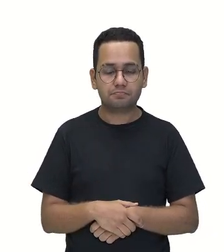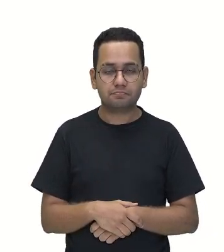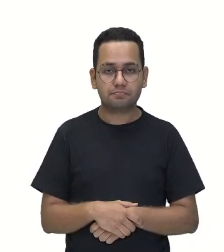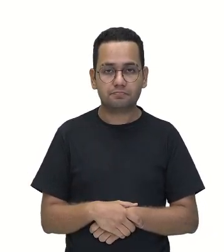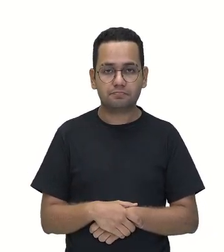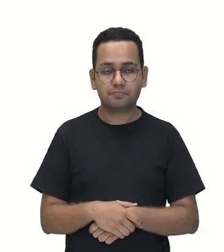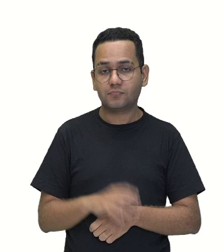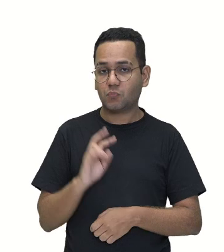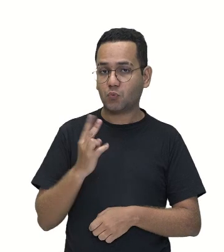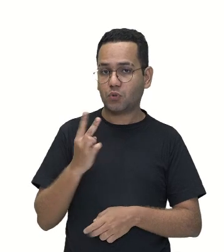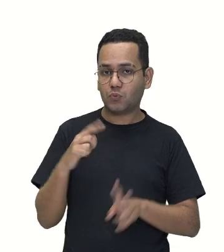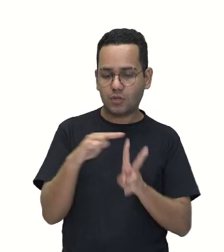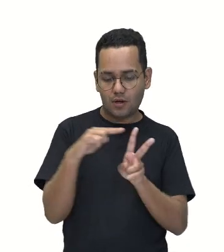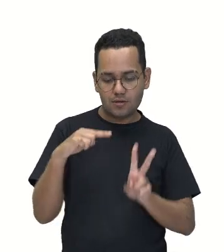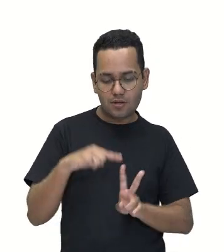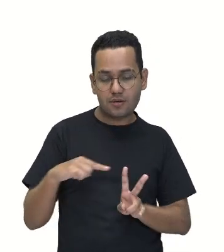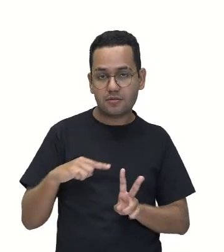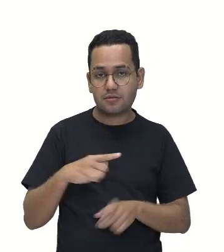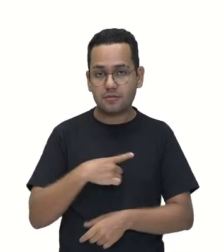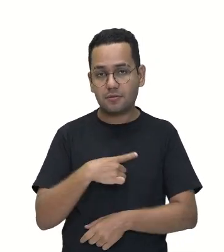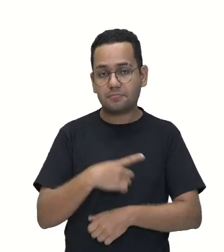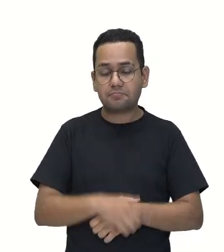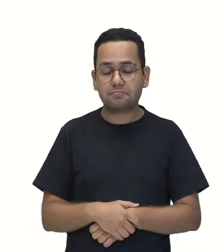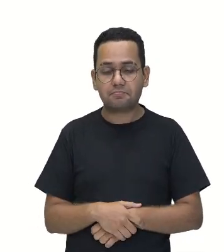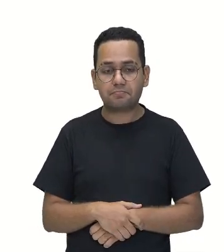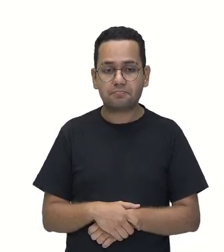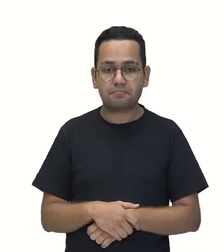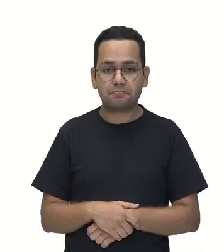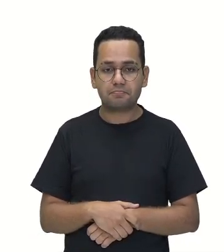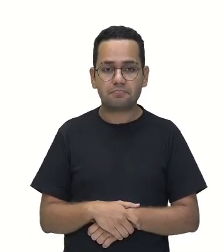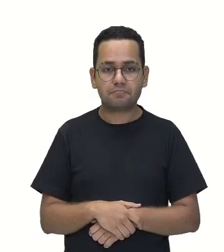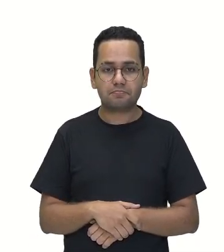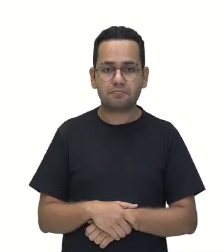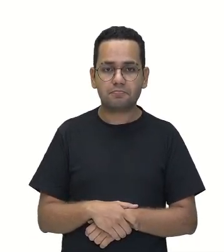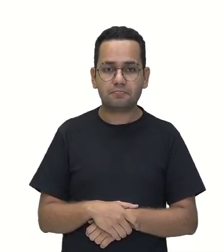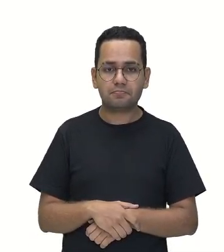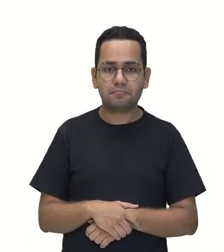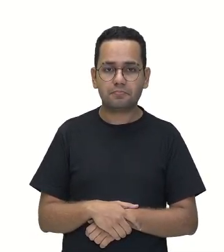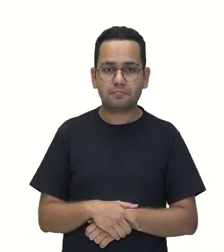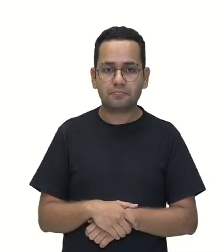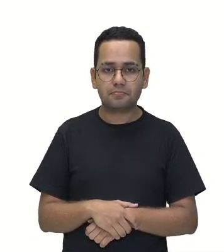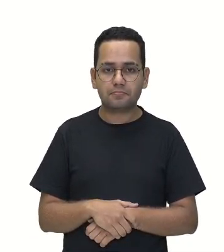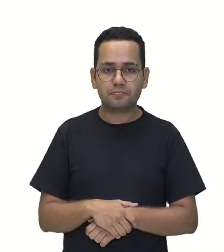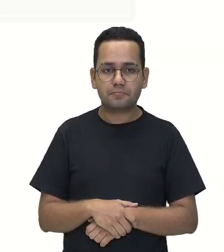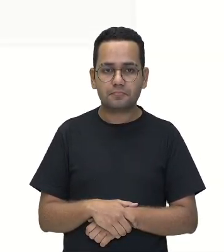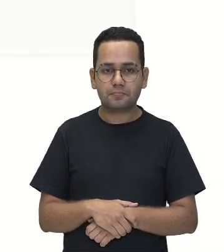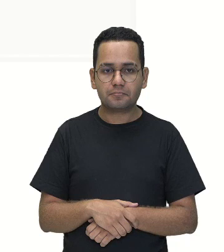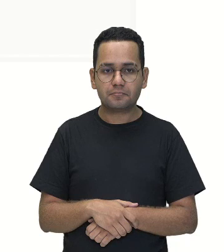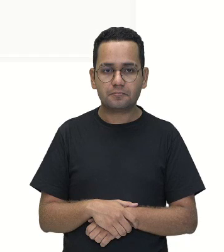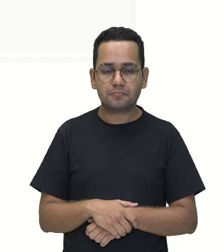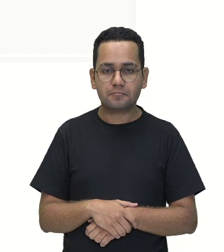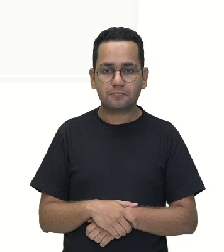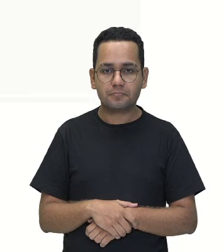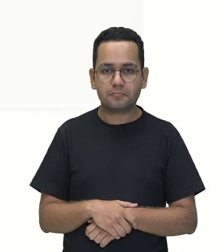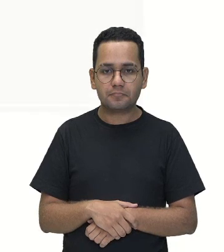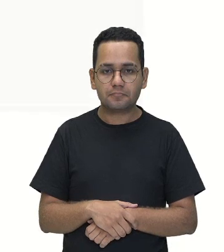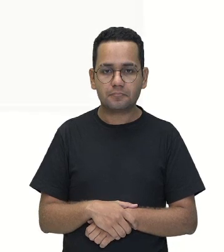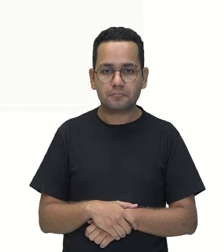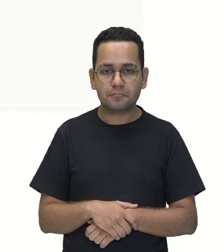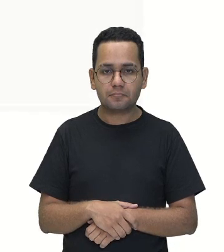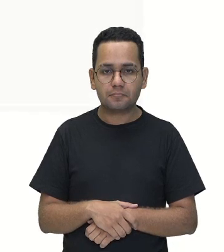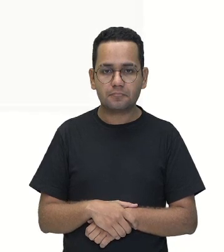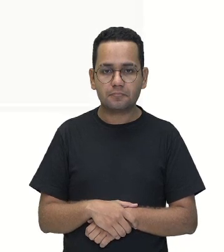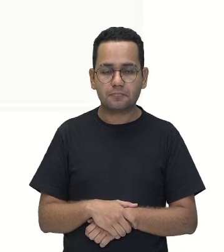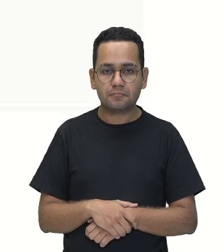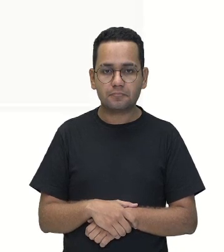Duas respostas Ok só que no comando da questão olha o que ele tá pedindo né A